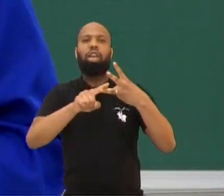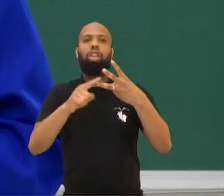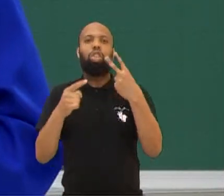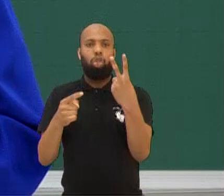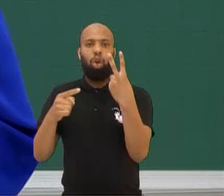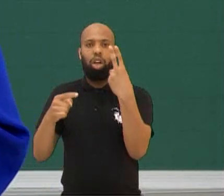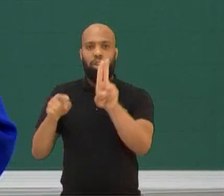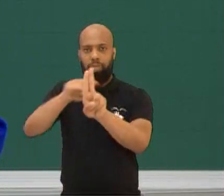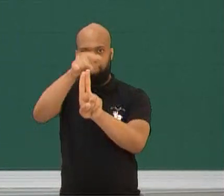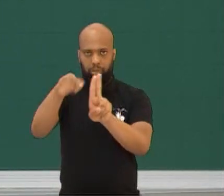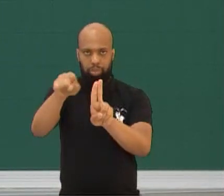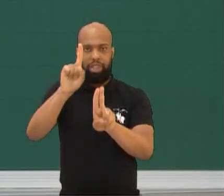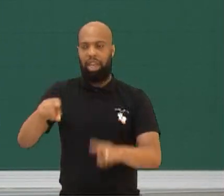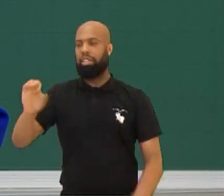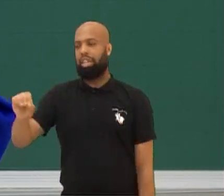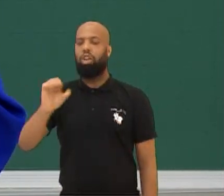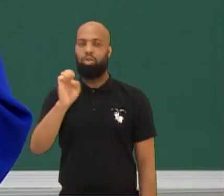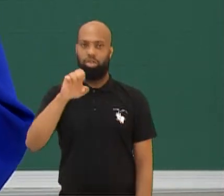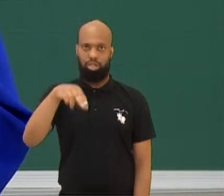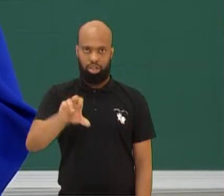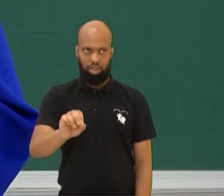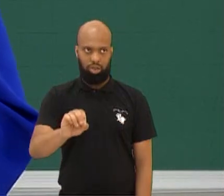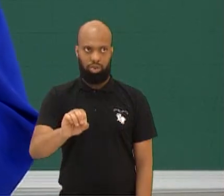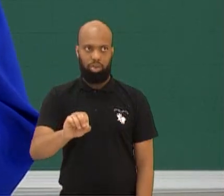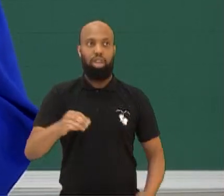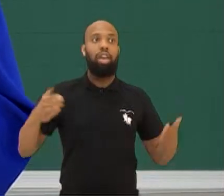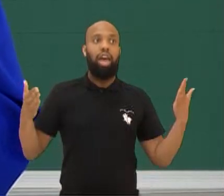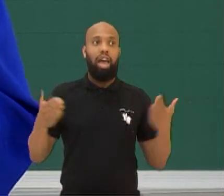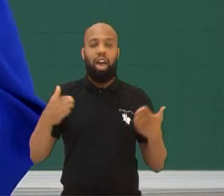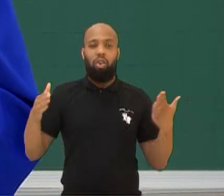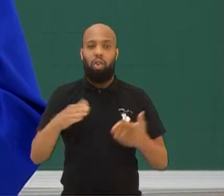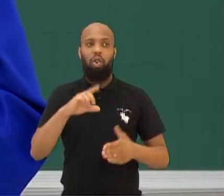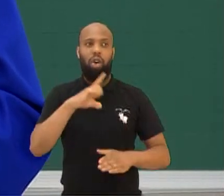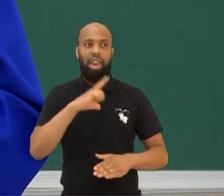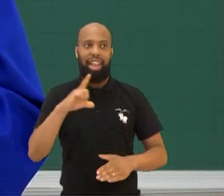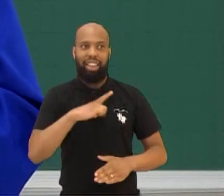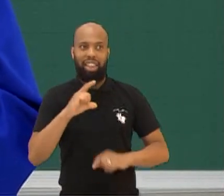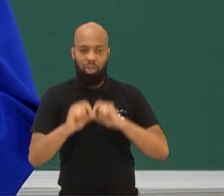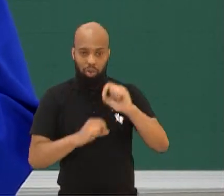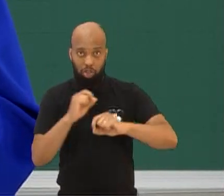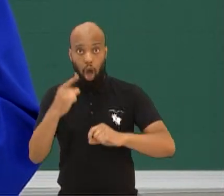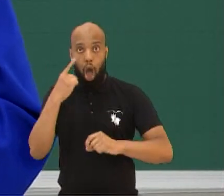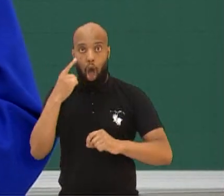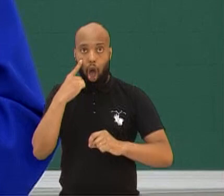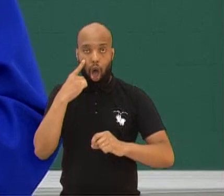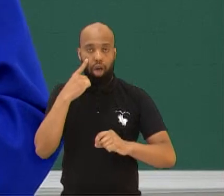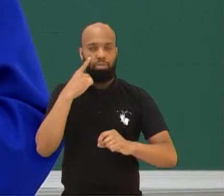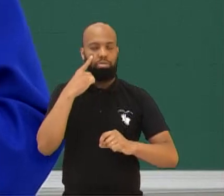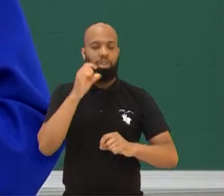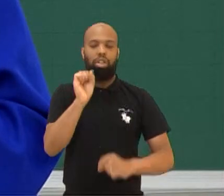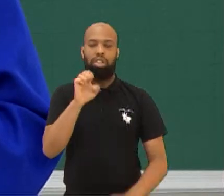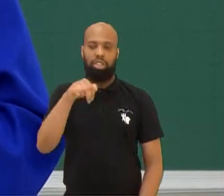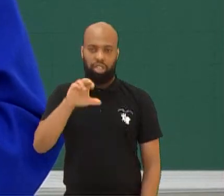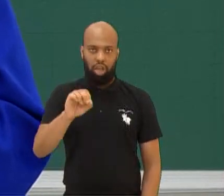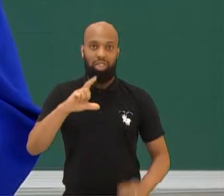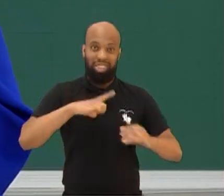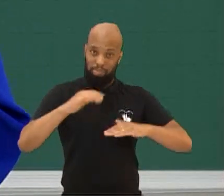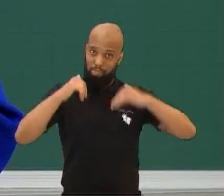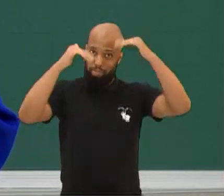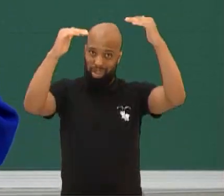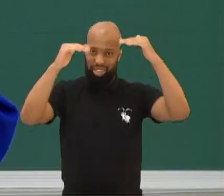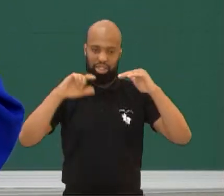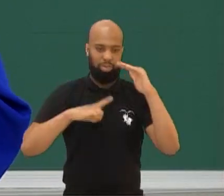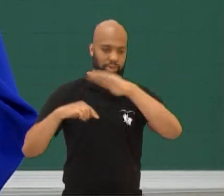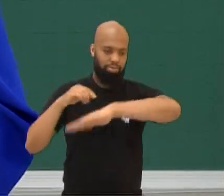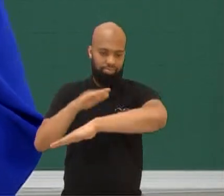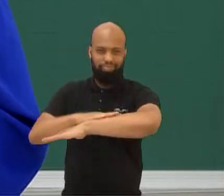quadrante. Lembra que a gente viu o sinal da função do cosseno, desculpa? Então, ele está acima, então é positivo. Então, é mais 1, que é o valor máximo, né, que